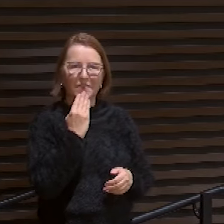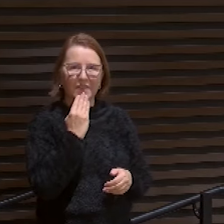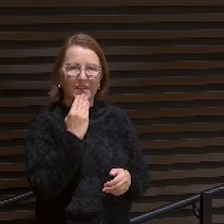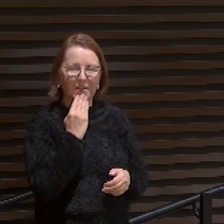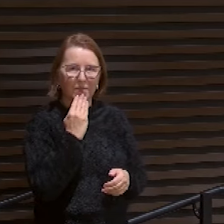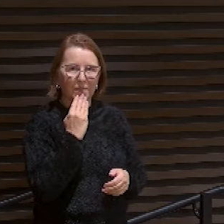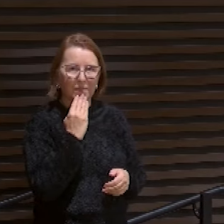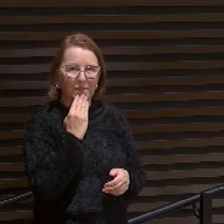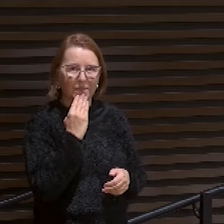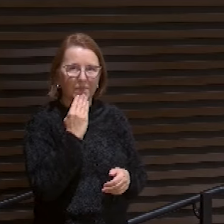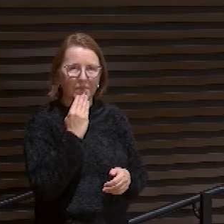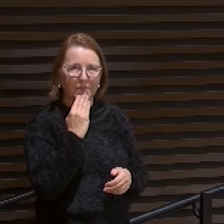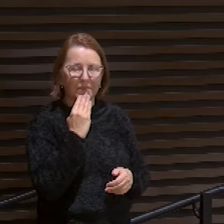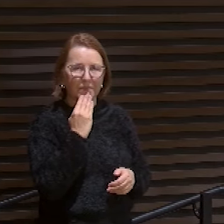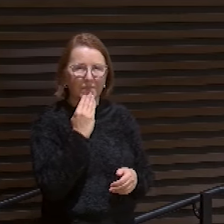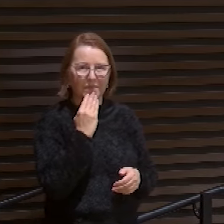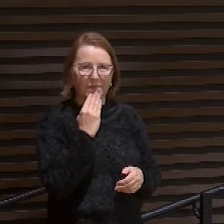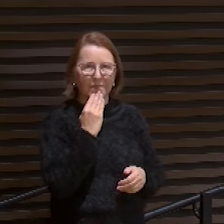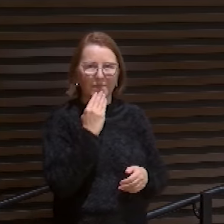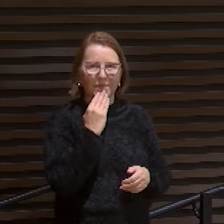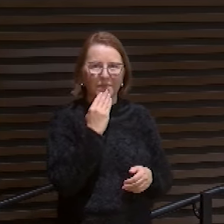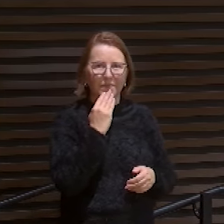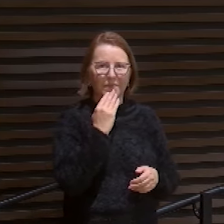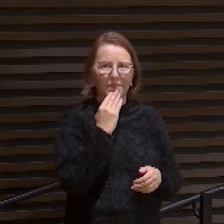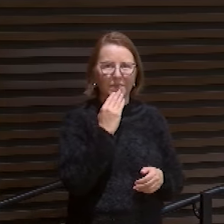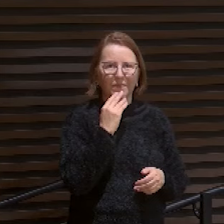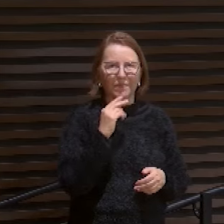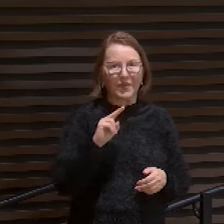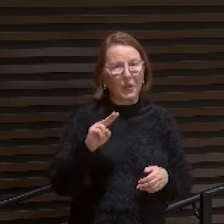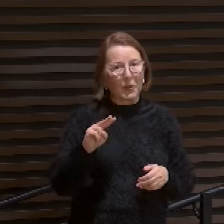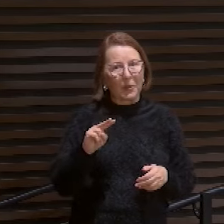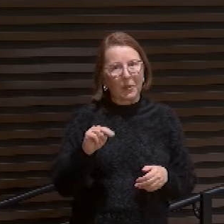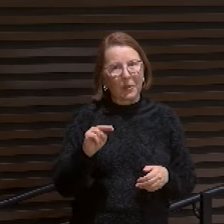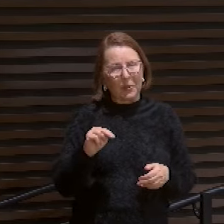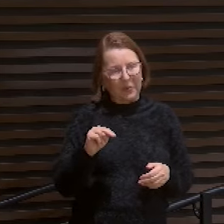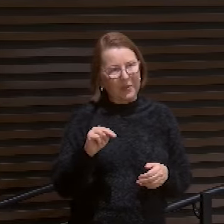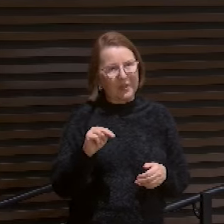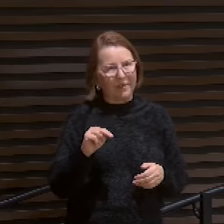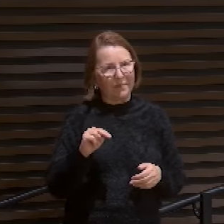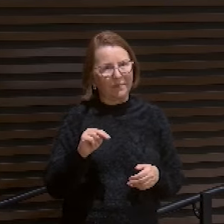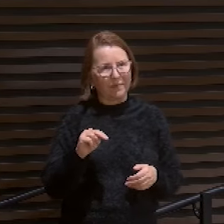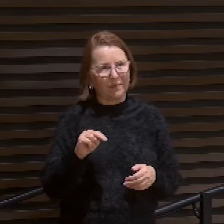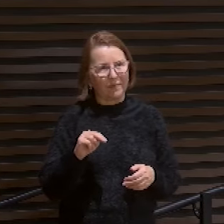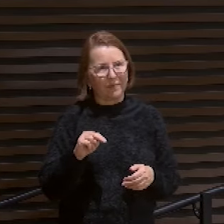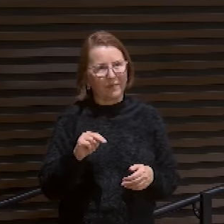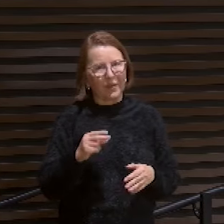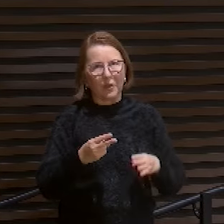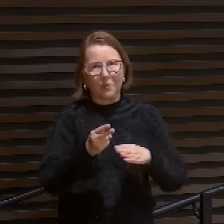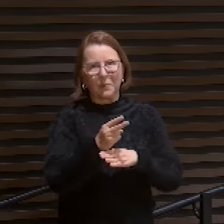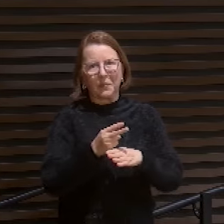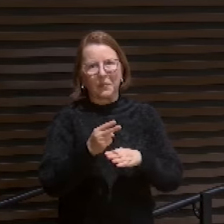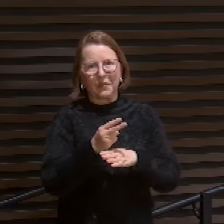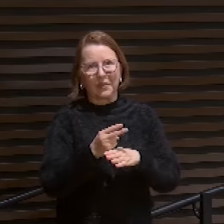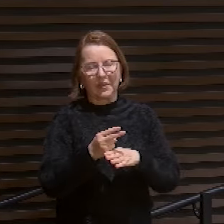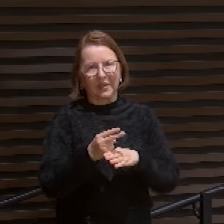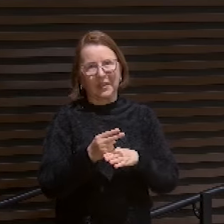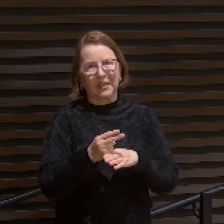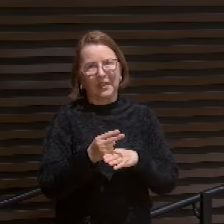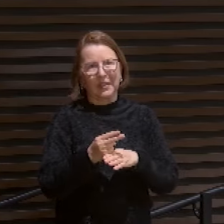sem defeito, de maneira alguma estaria sendo buscado lugar para uma